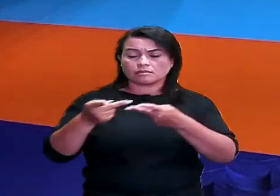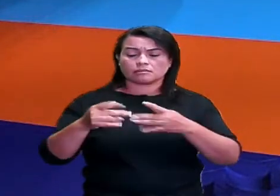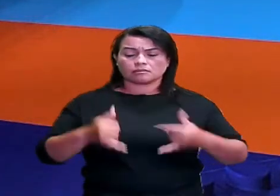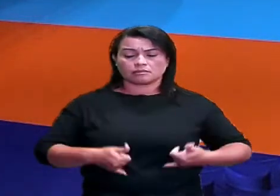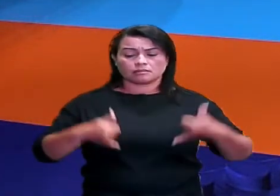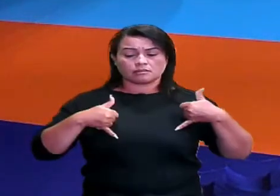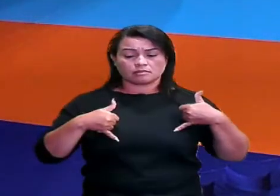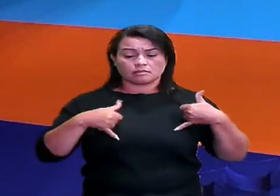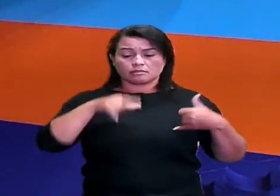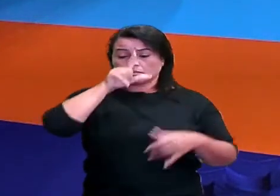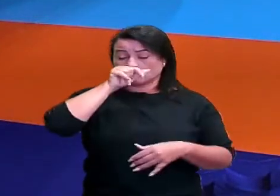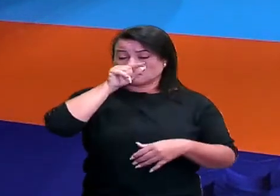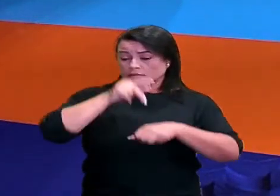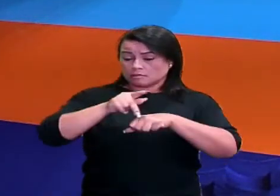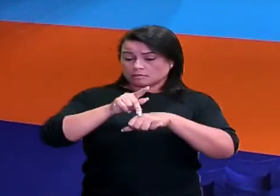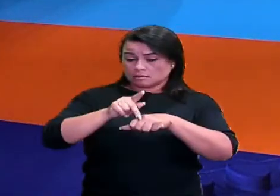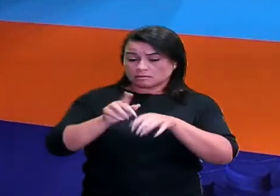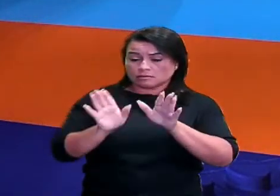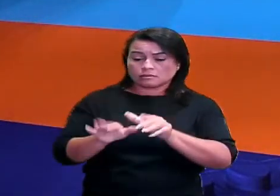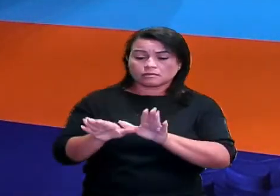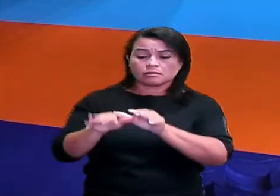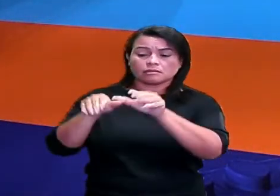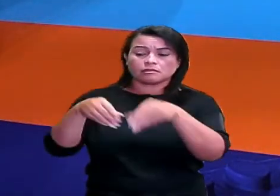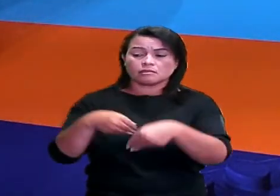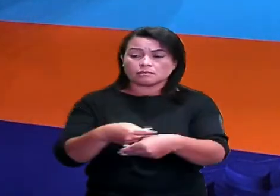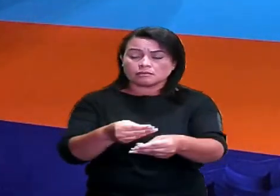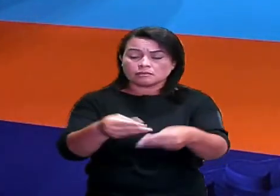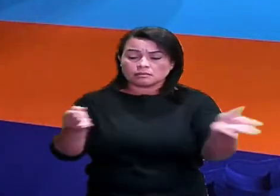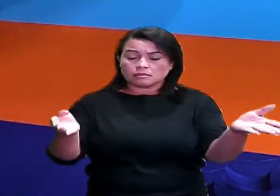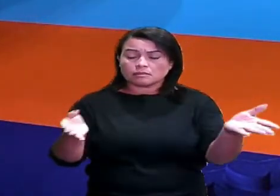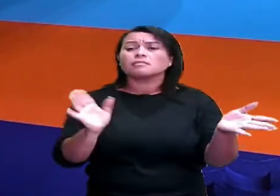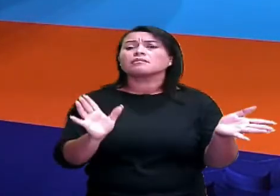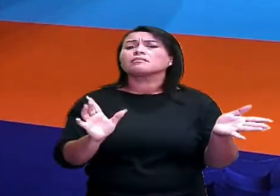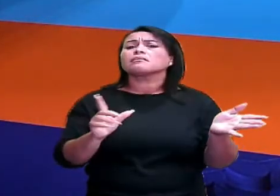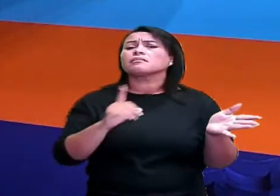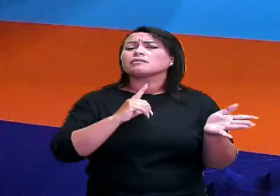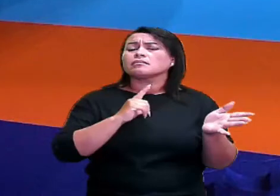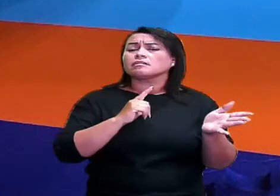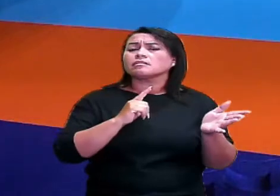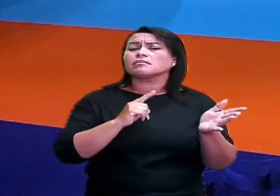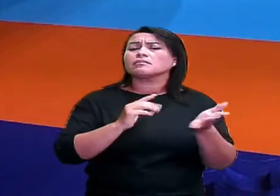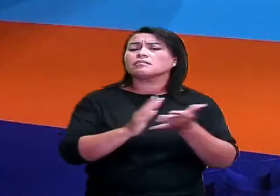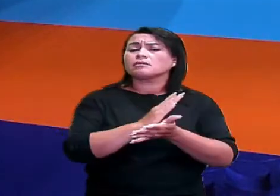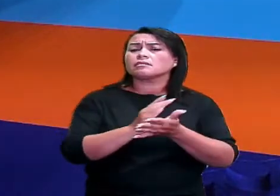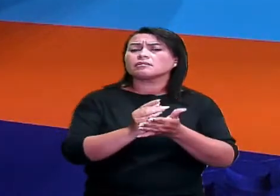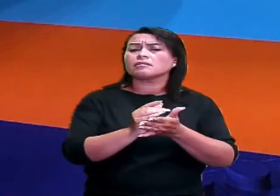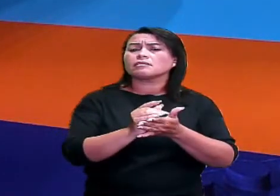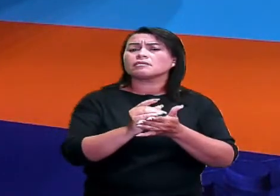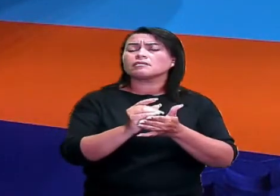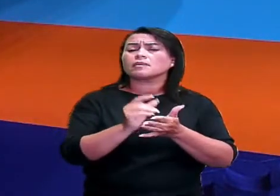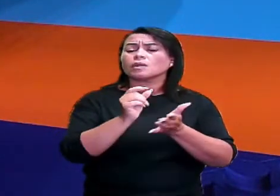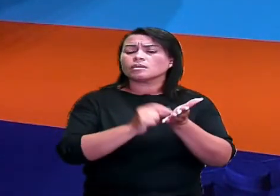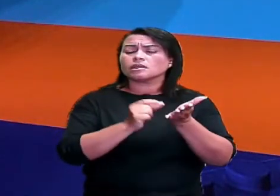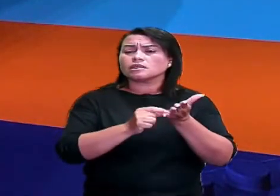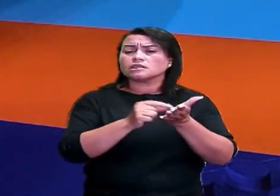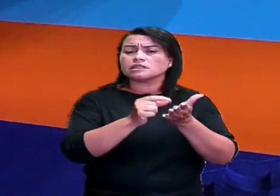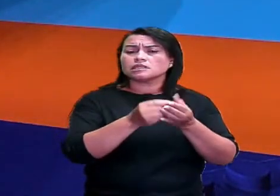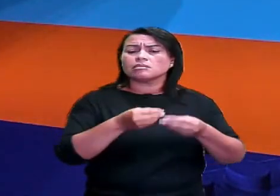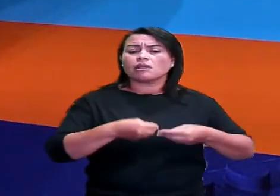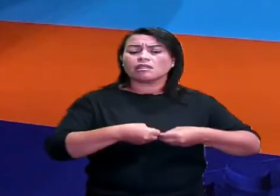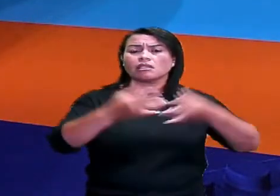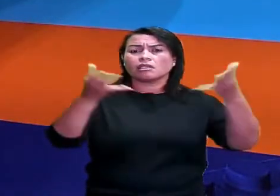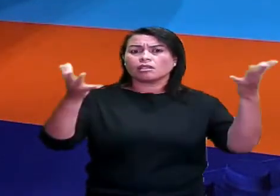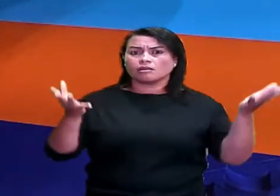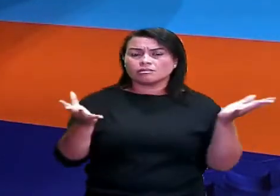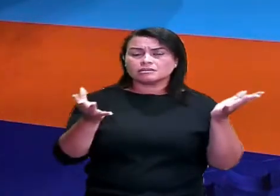os convidados. Mas, no meio do caminho, várias sílabas se soltaram das palavras do convite. Então, a capivara